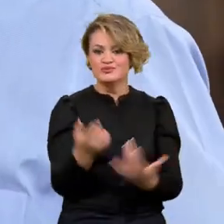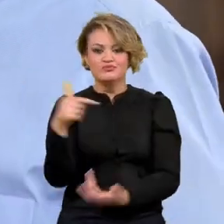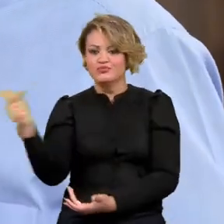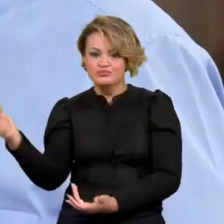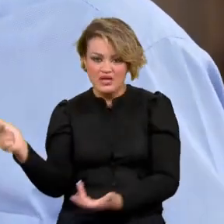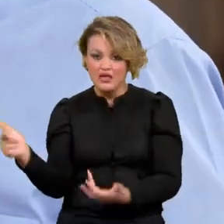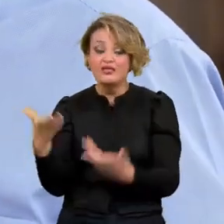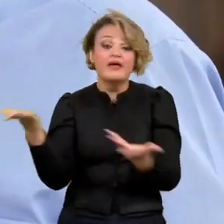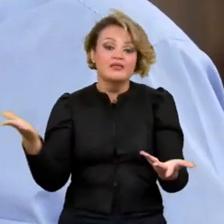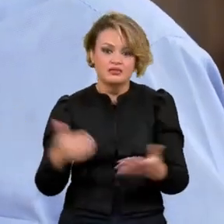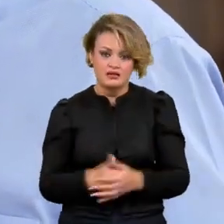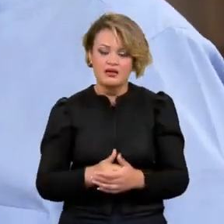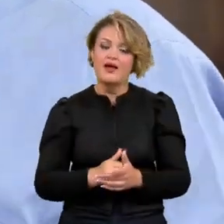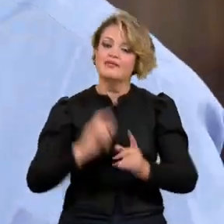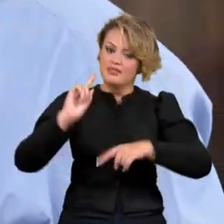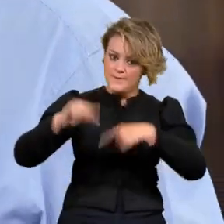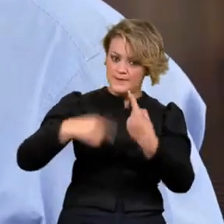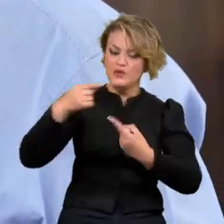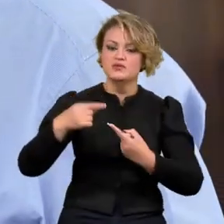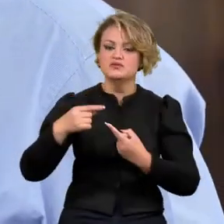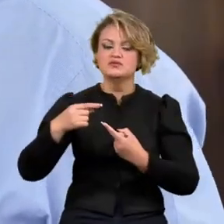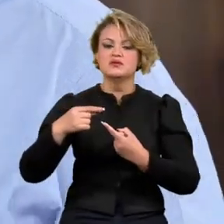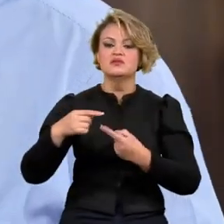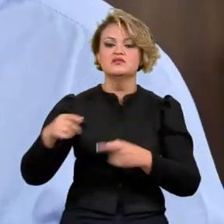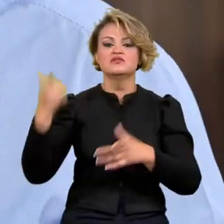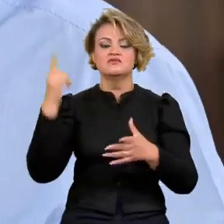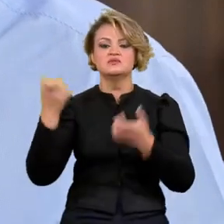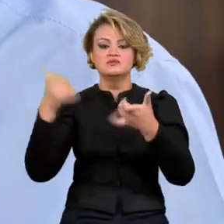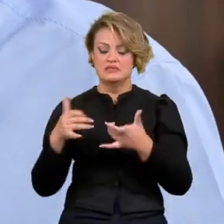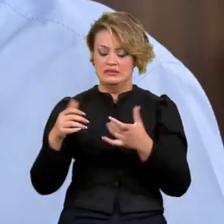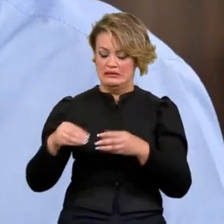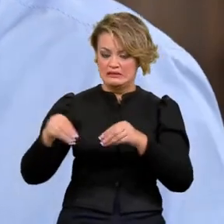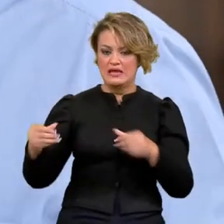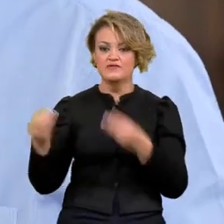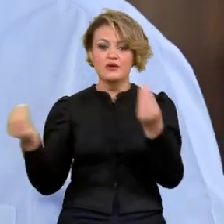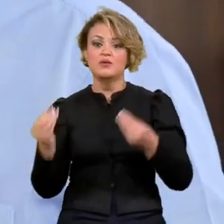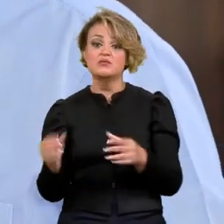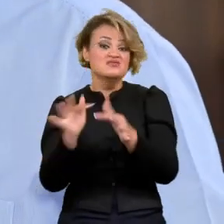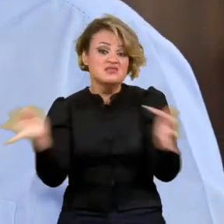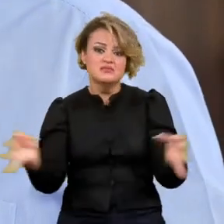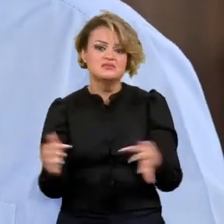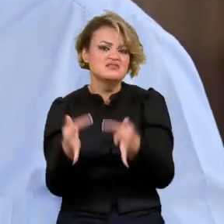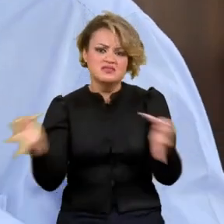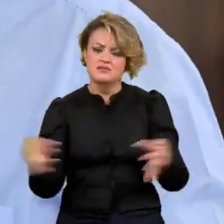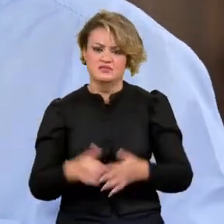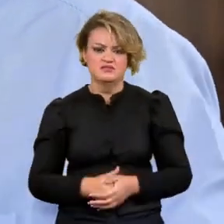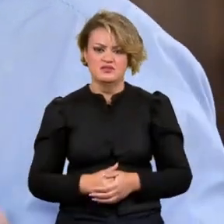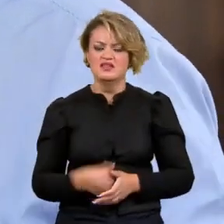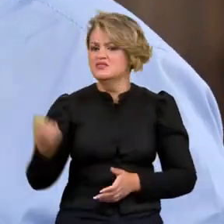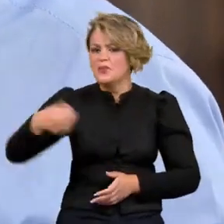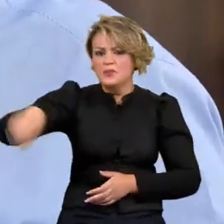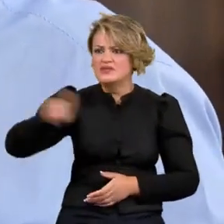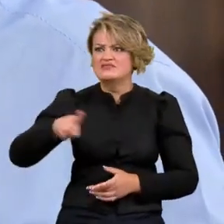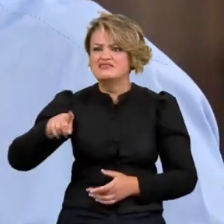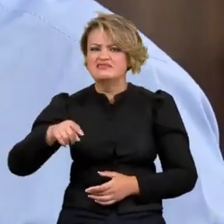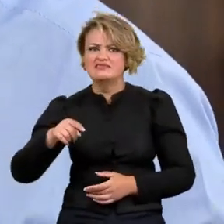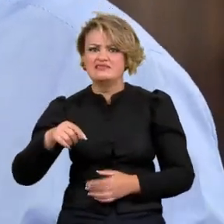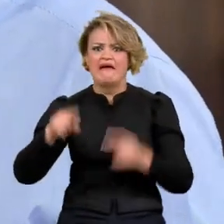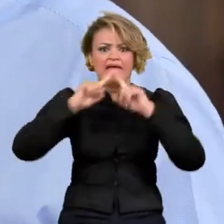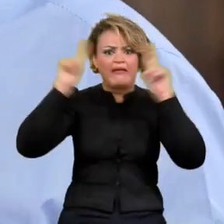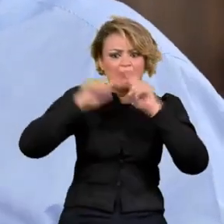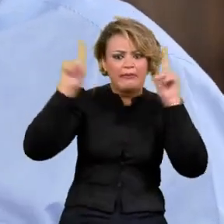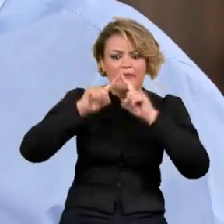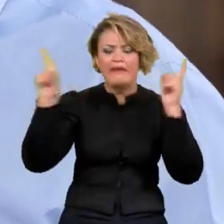discutir a ocupação dessa terra é simples não precisa ter barulho precisa ter guerra O que é competência